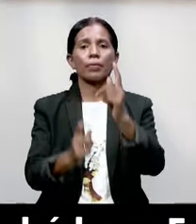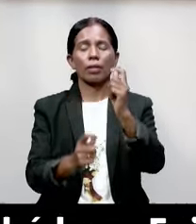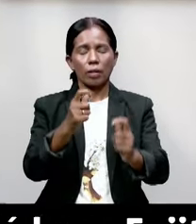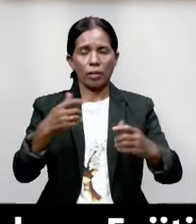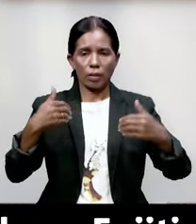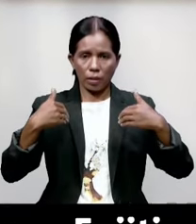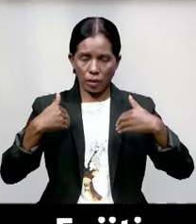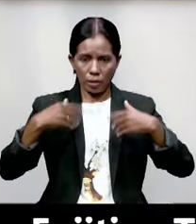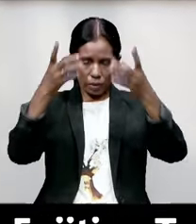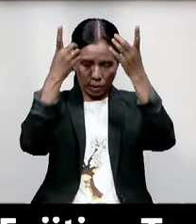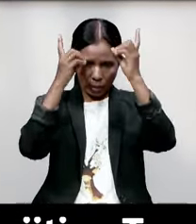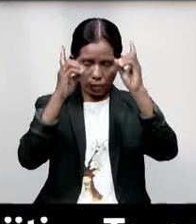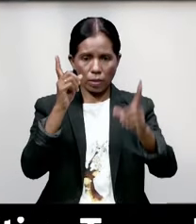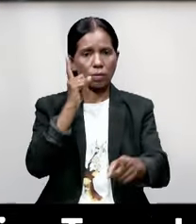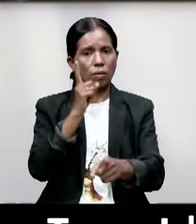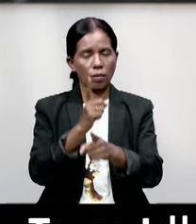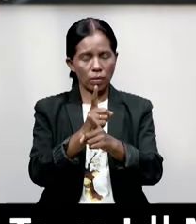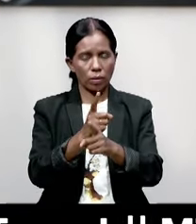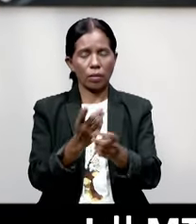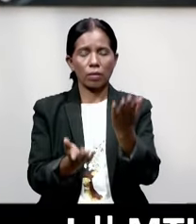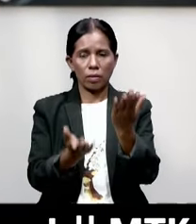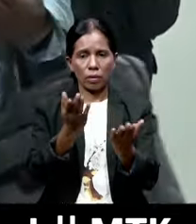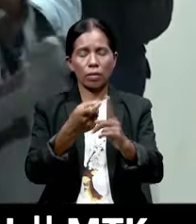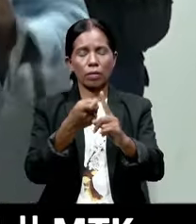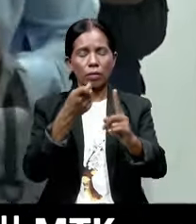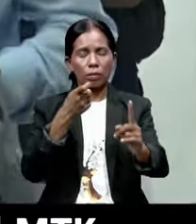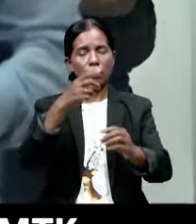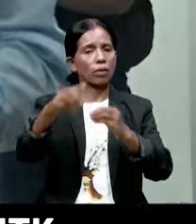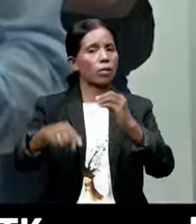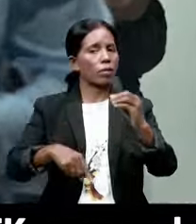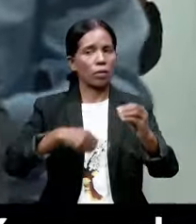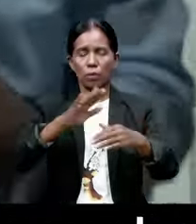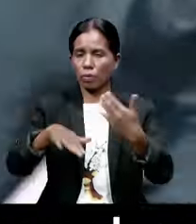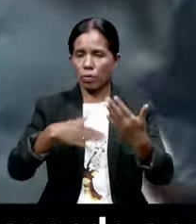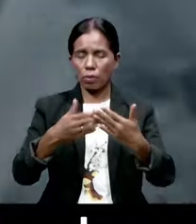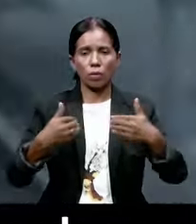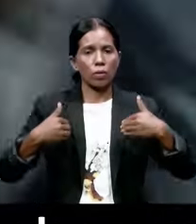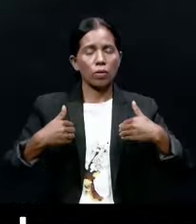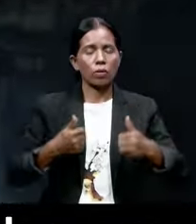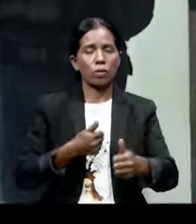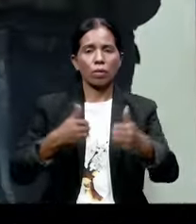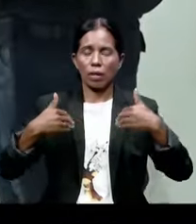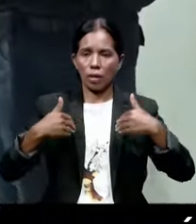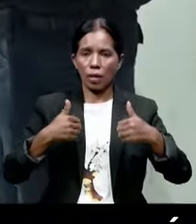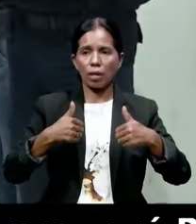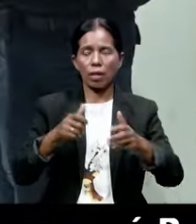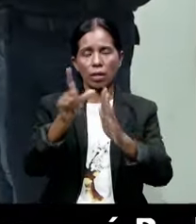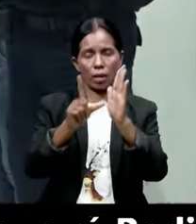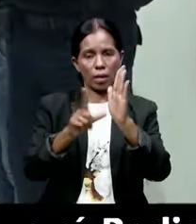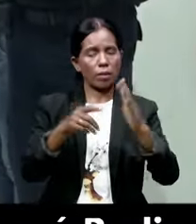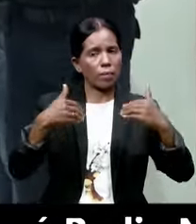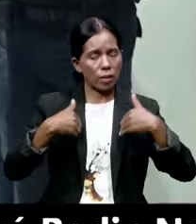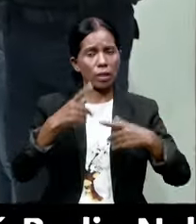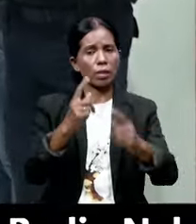ia nia decisão própria, ha foi inteto, ou se circunstância roto tu lei nebe ia, no tribunal ia nia visão